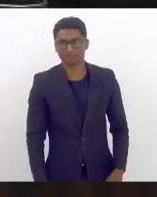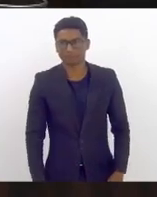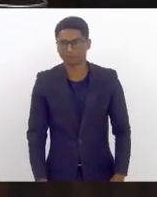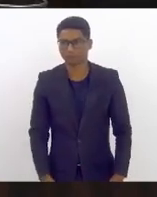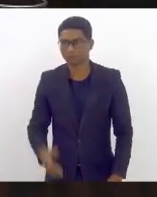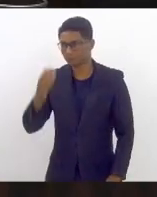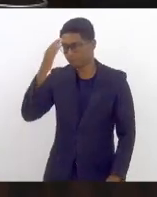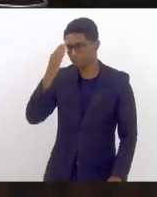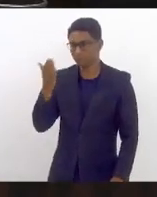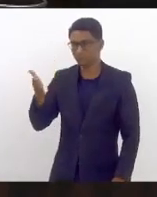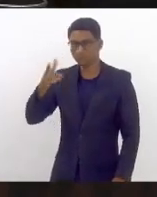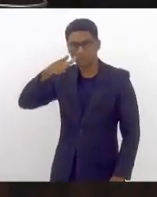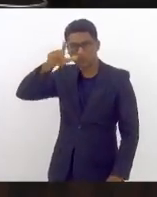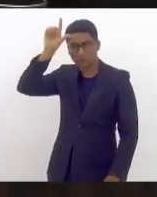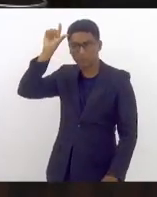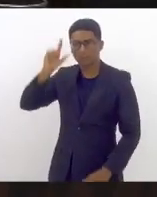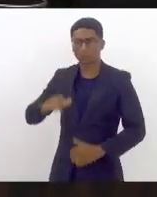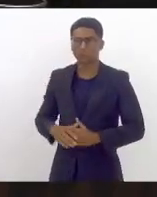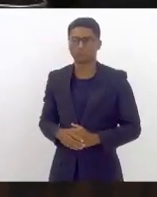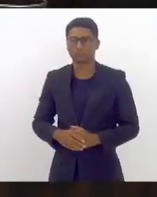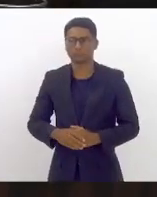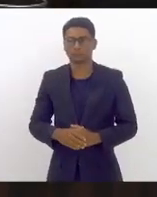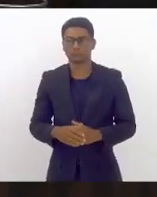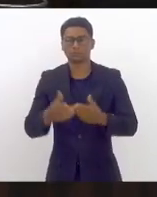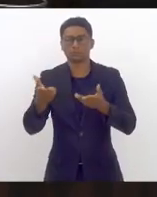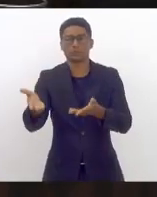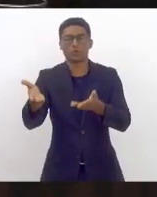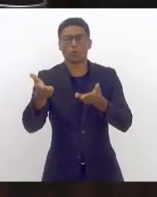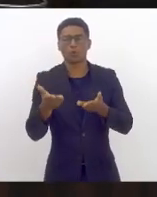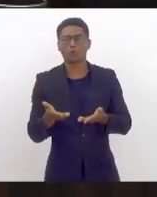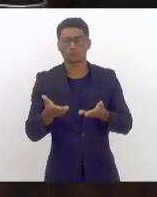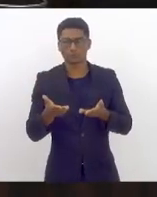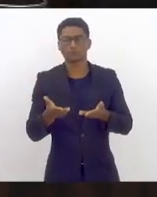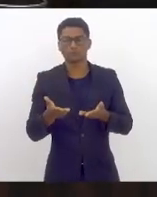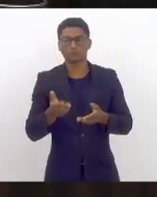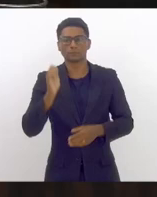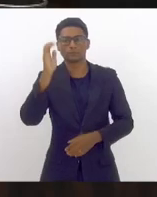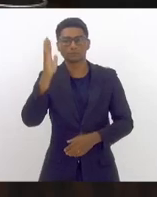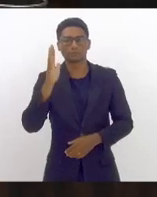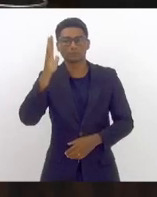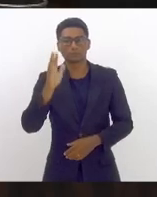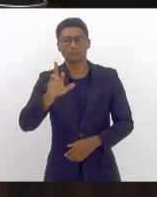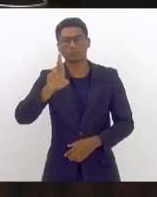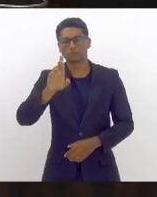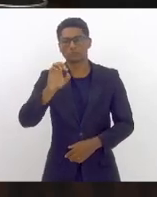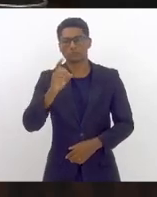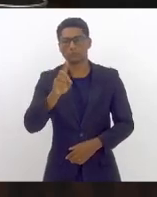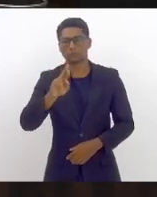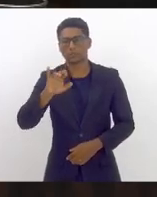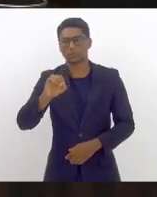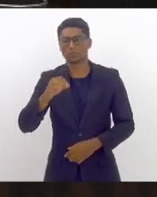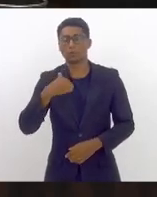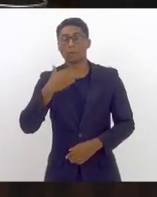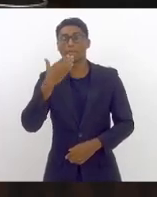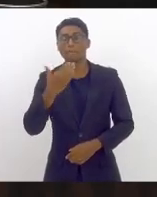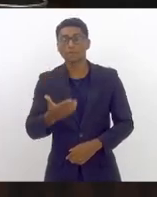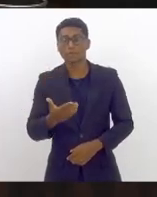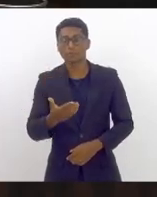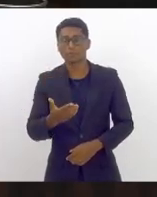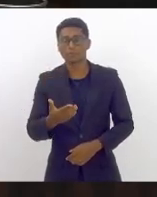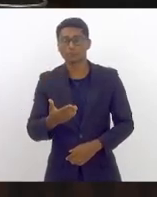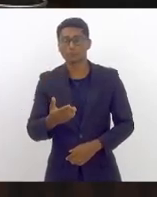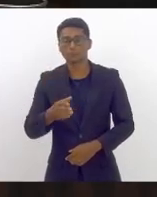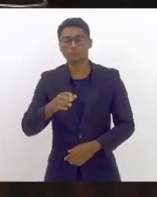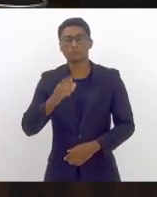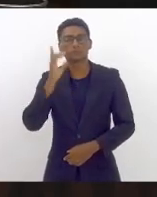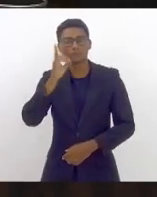Agradecendo ao deputado Luiz Paulo, convido para fazer uso da fala, deputado Rodrigo Amorim, peço ao deputado Jair Bittencourt